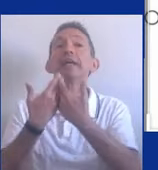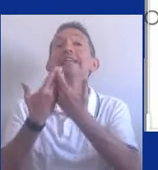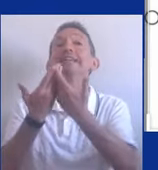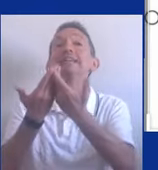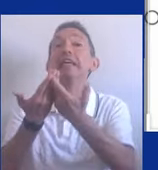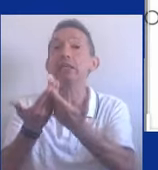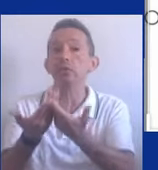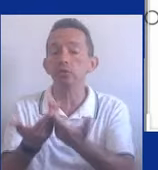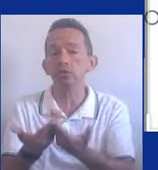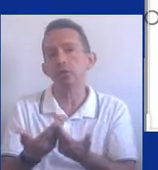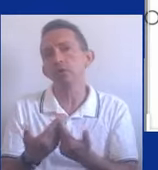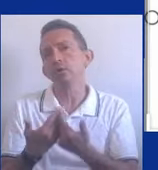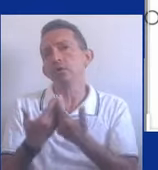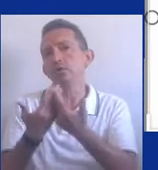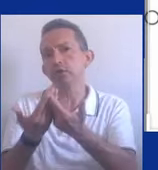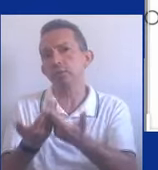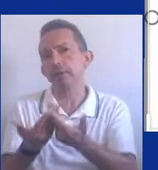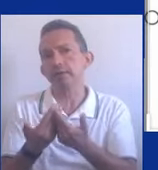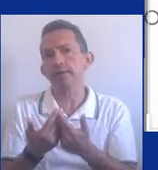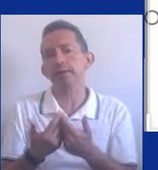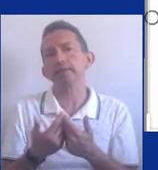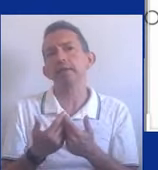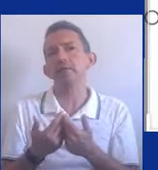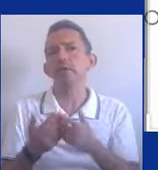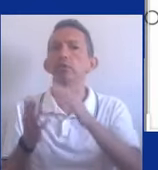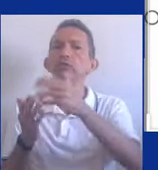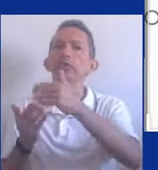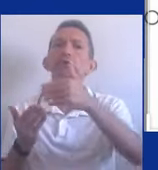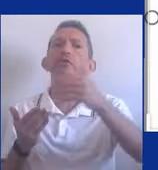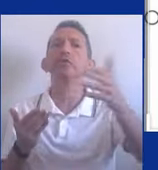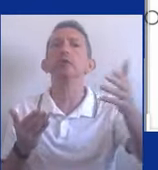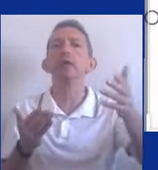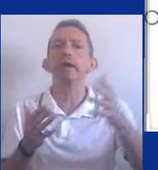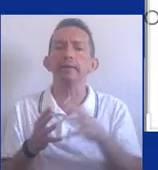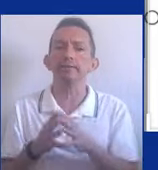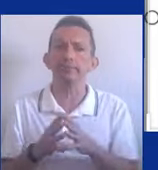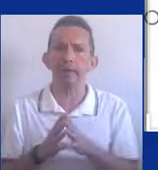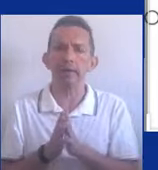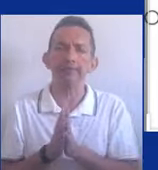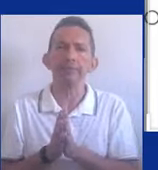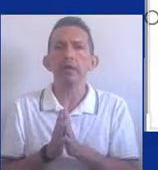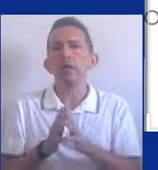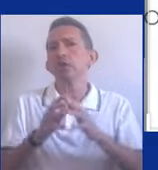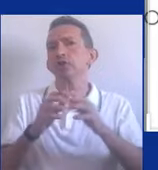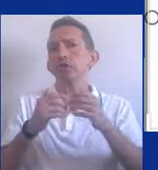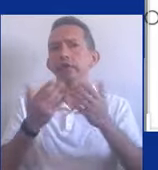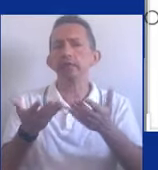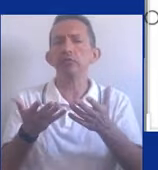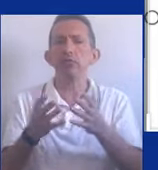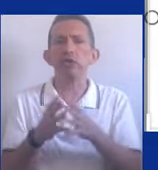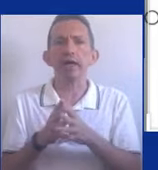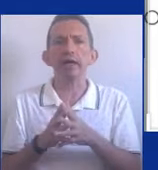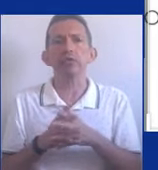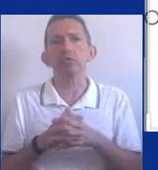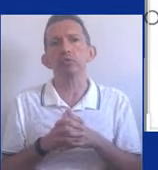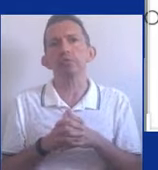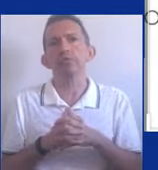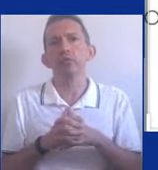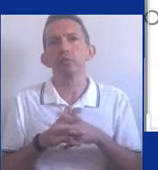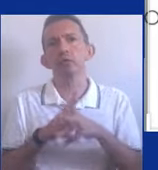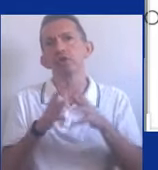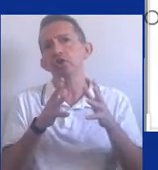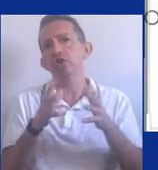vai encontrar inserido o citoplasma da célula, que é o fluido celular, tá? Só que a nível